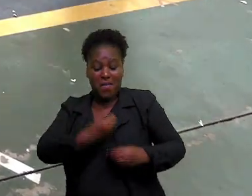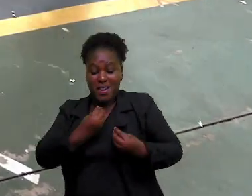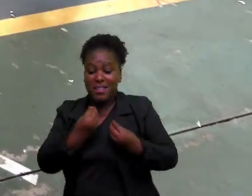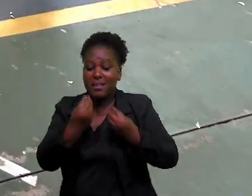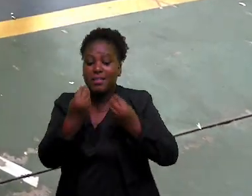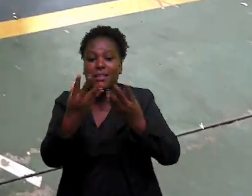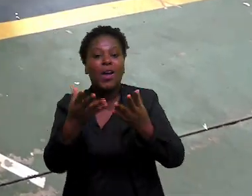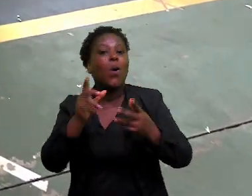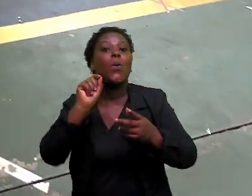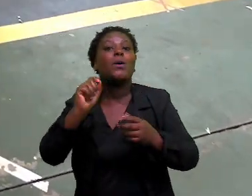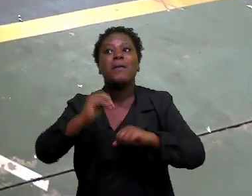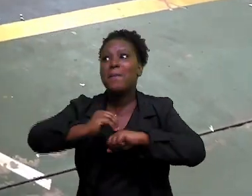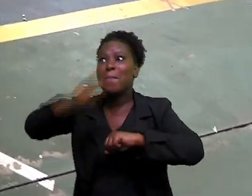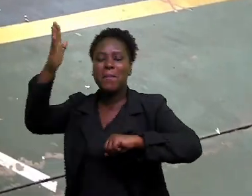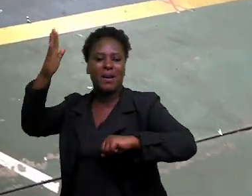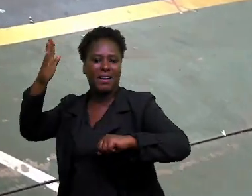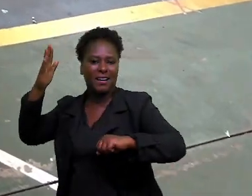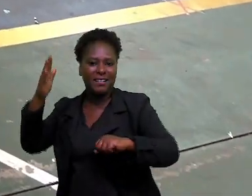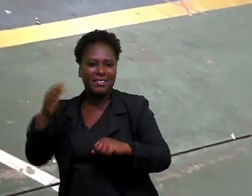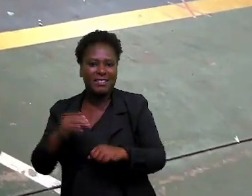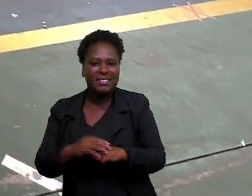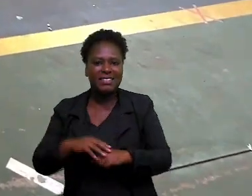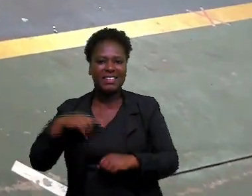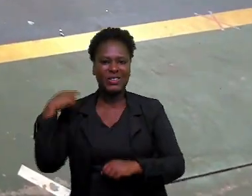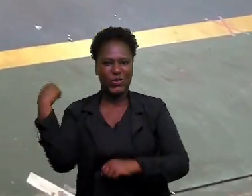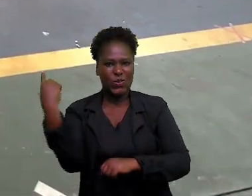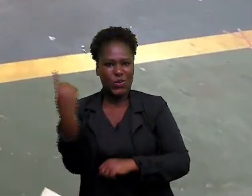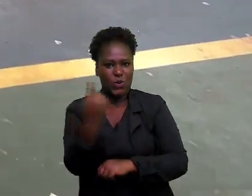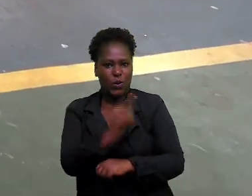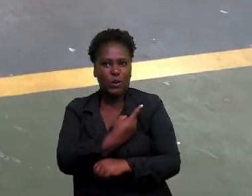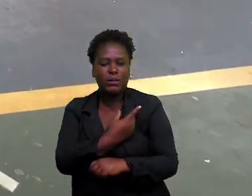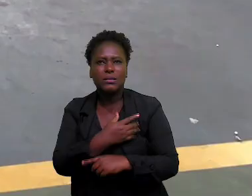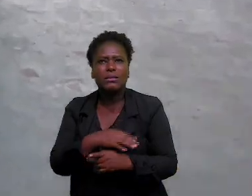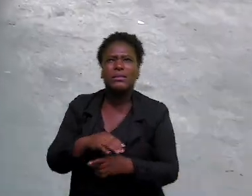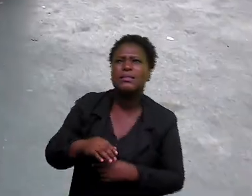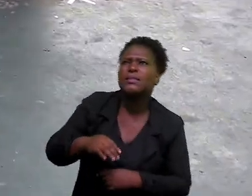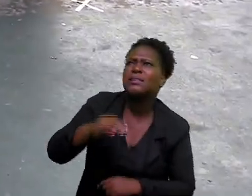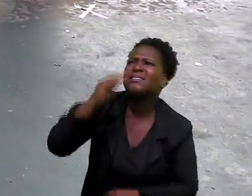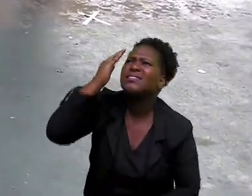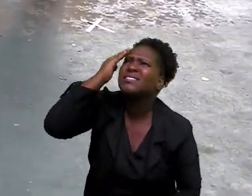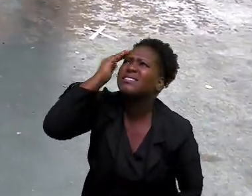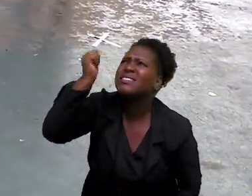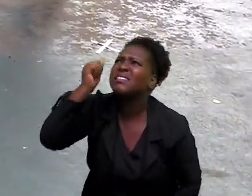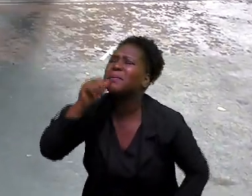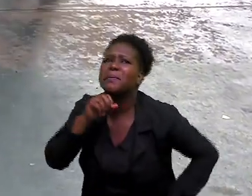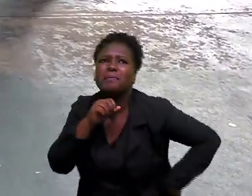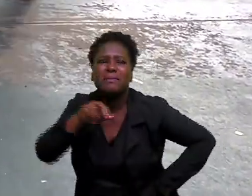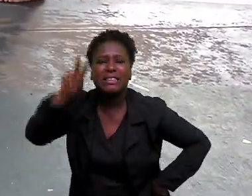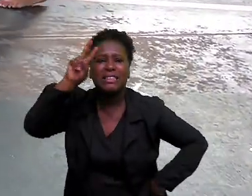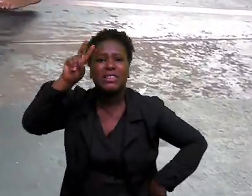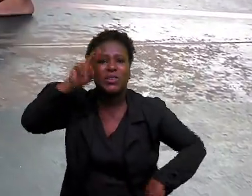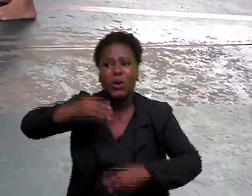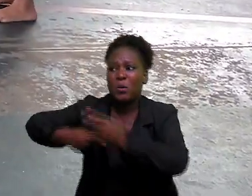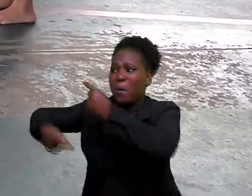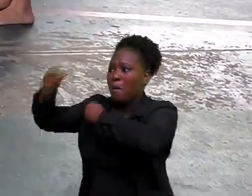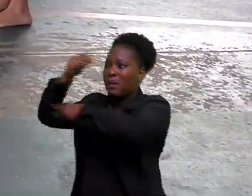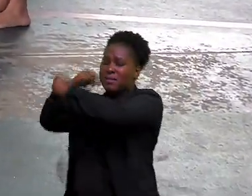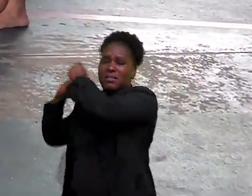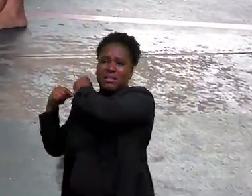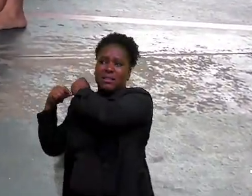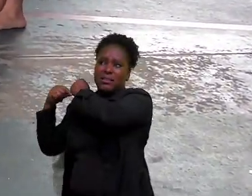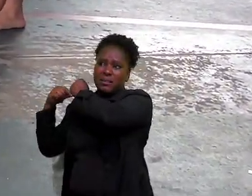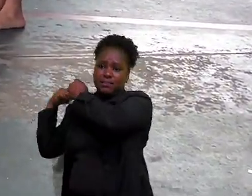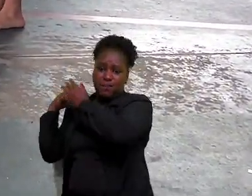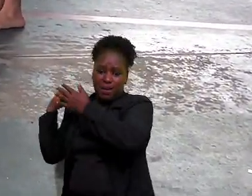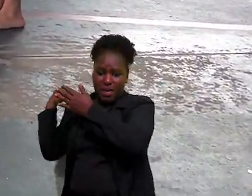tem. Interpretamos todos os sinais, contando histórias do passado. Nossa